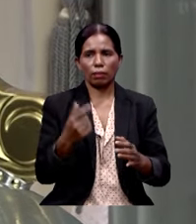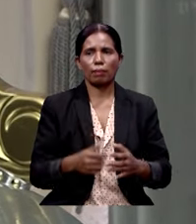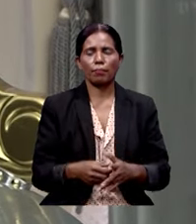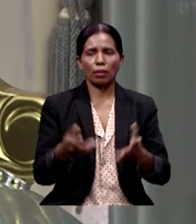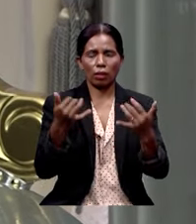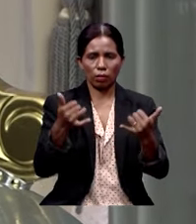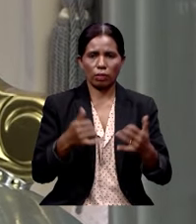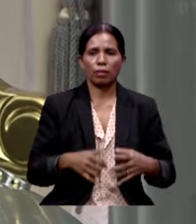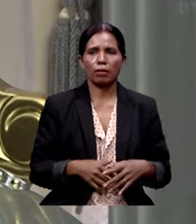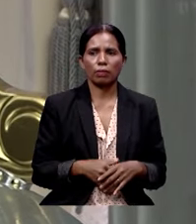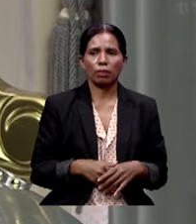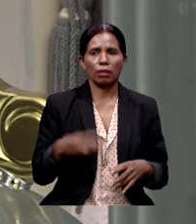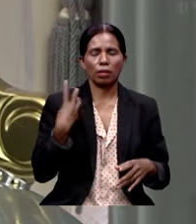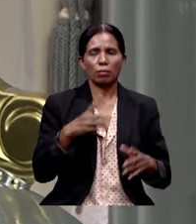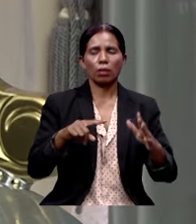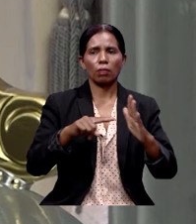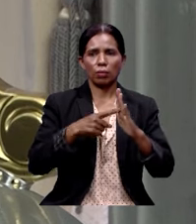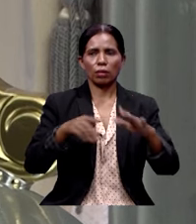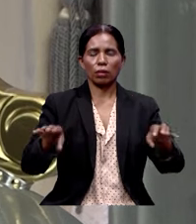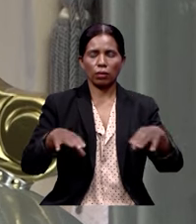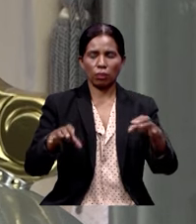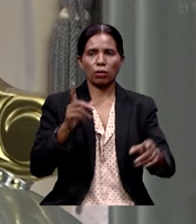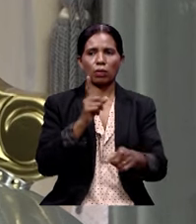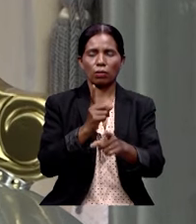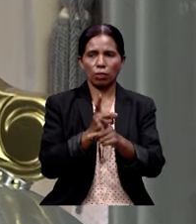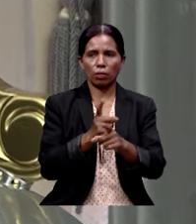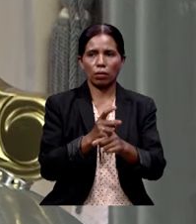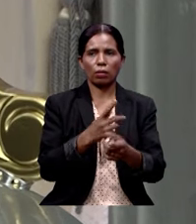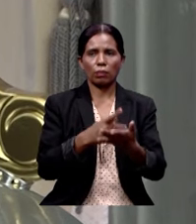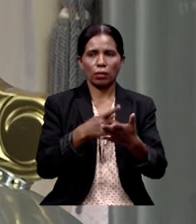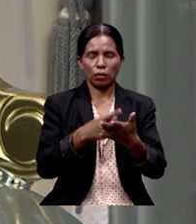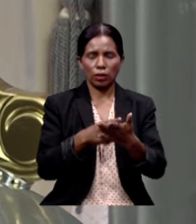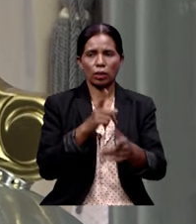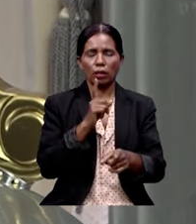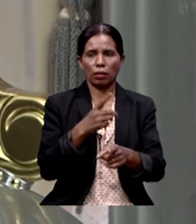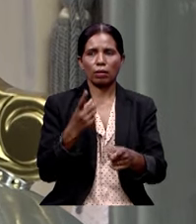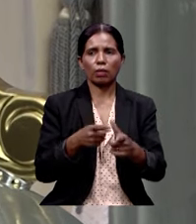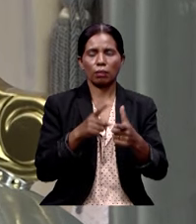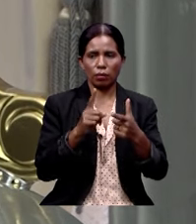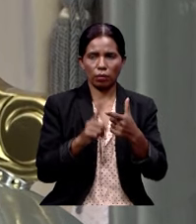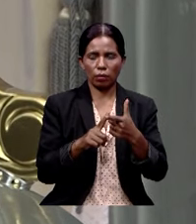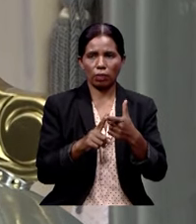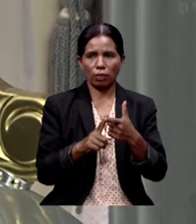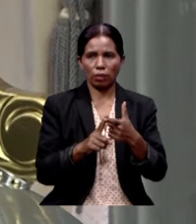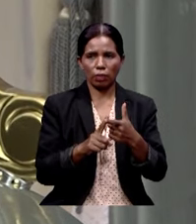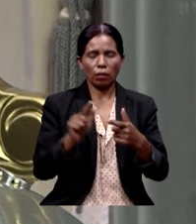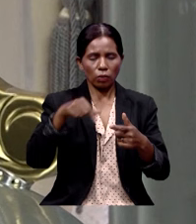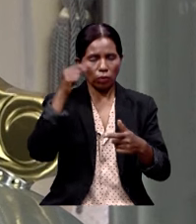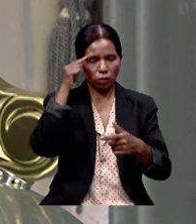Agora, a mim começa serviço concreto rumo, proposta concreta rumo, para de parecer concreto rumo para o